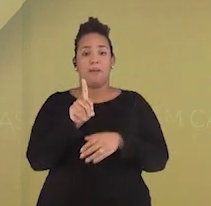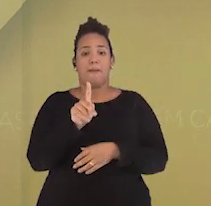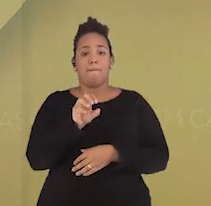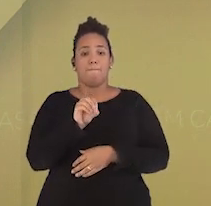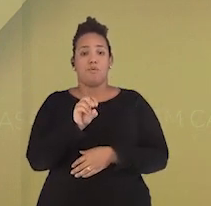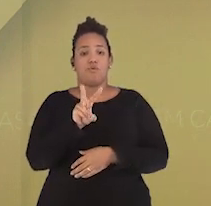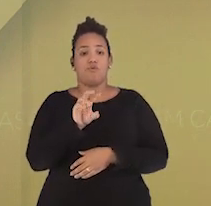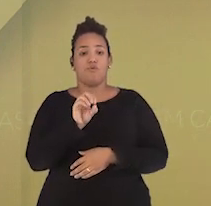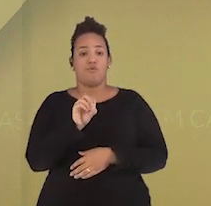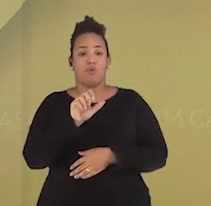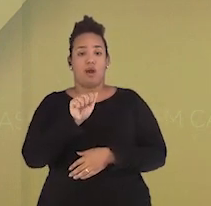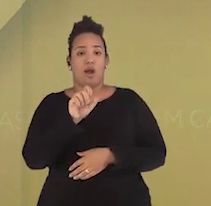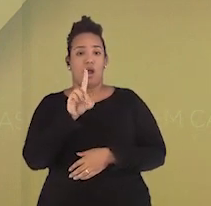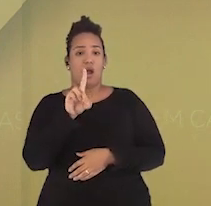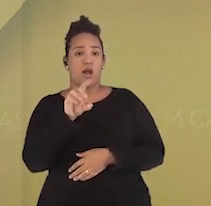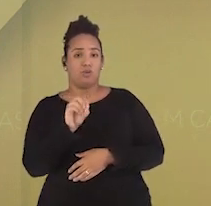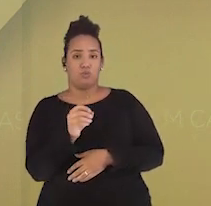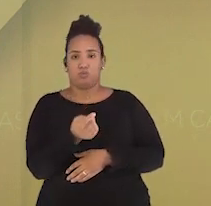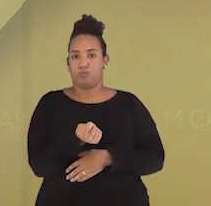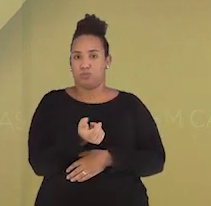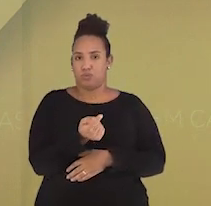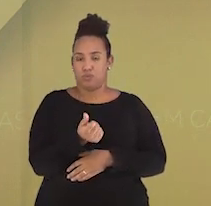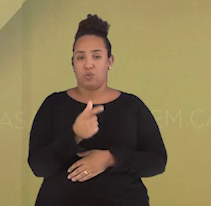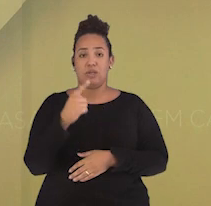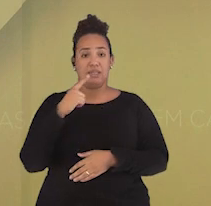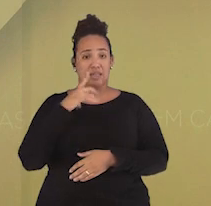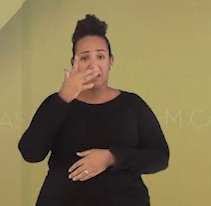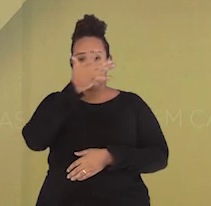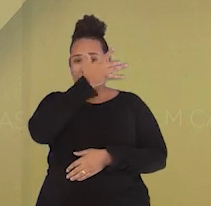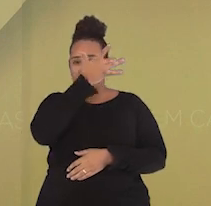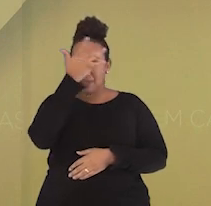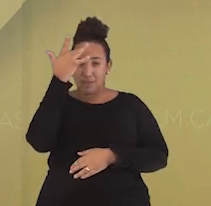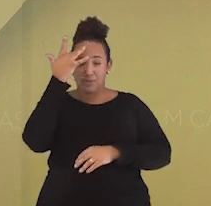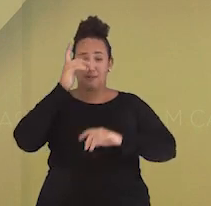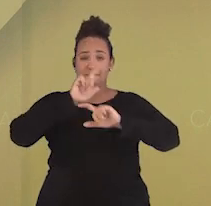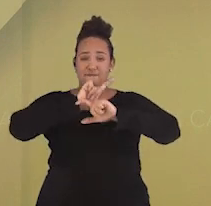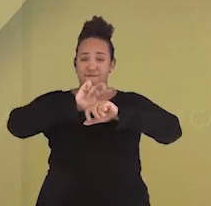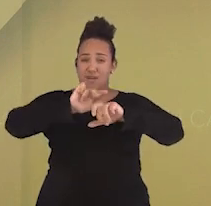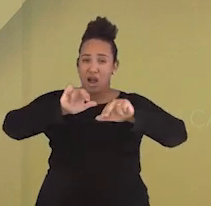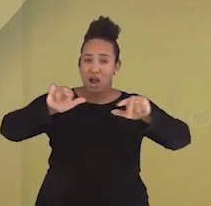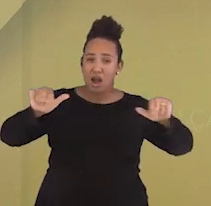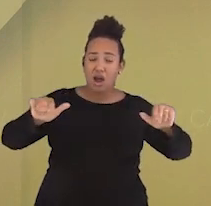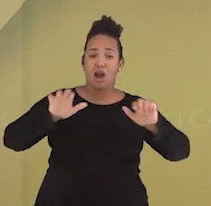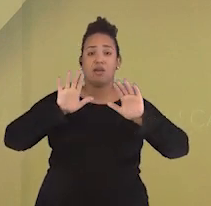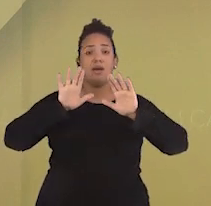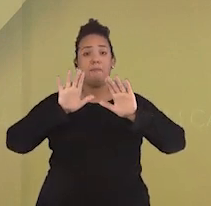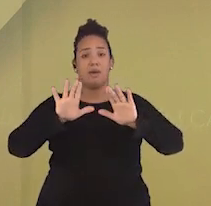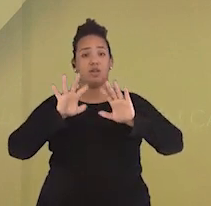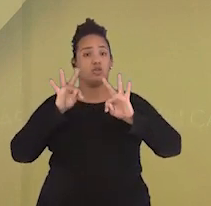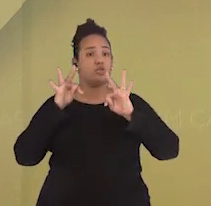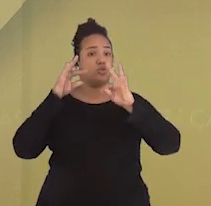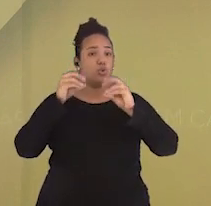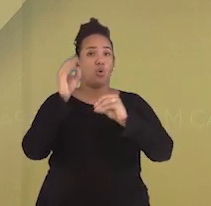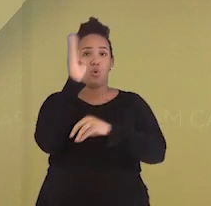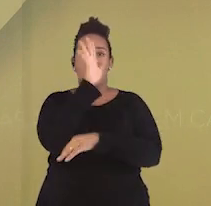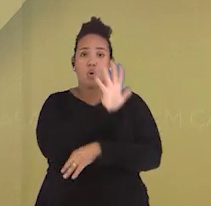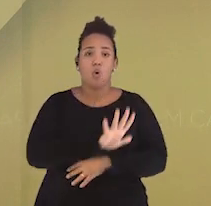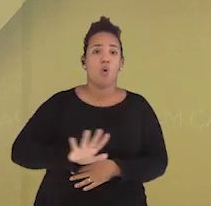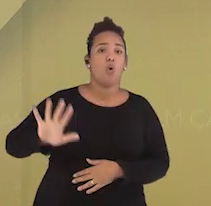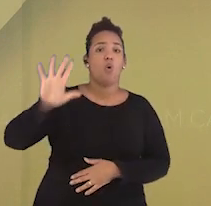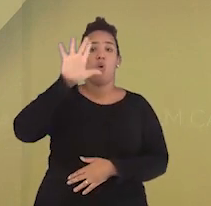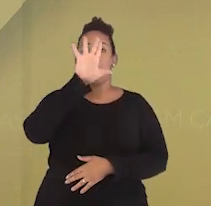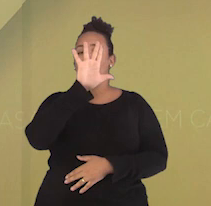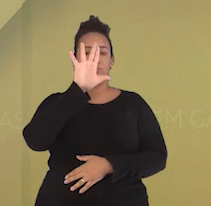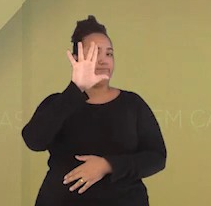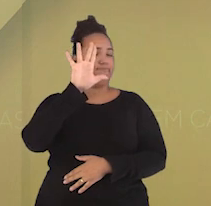seja, tem muitas pessoas, mas essas pessoas não estão distribuídas por todo o território. Elas